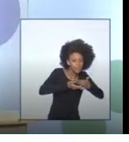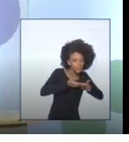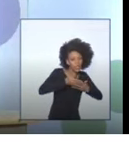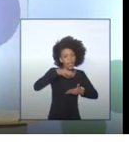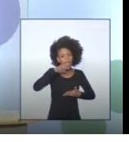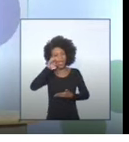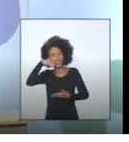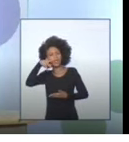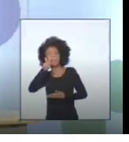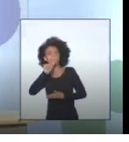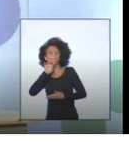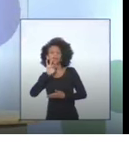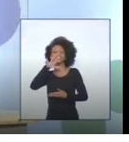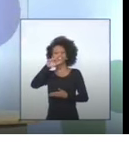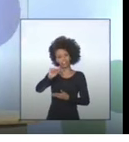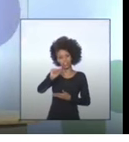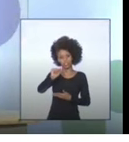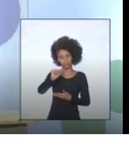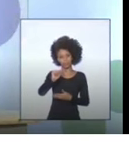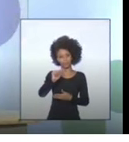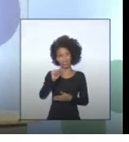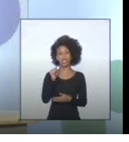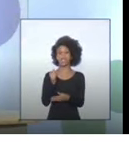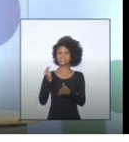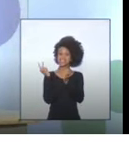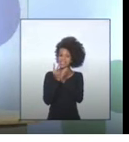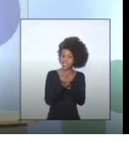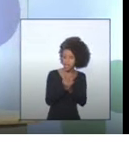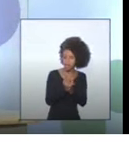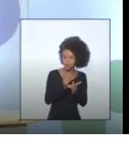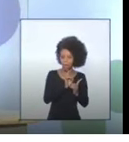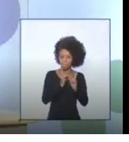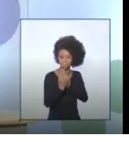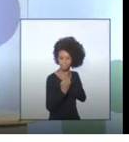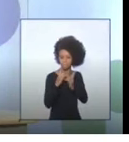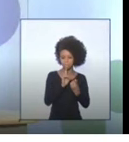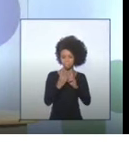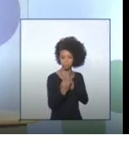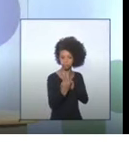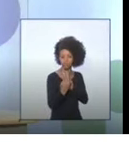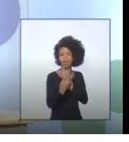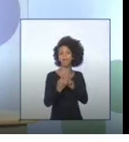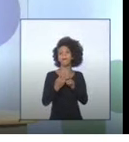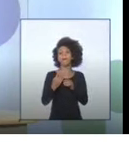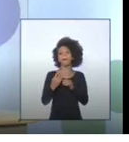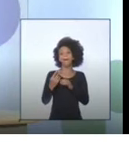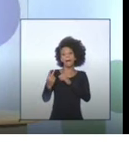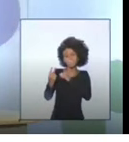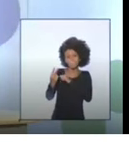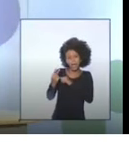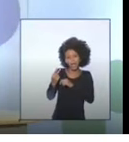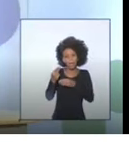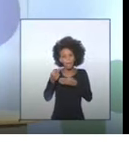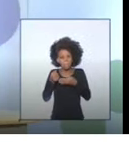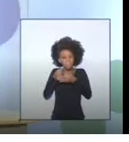empatia, né? Para a gente lembrar que a gente tem sempre que se colocar no lugar do outro. Proteger a sua senha.